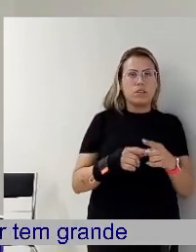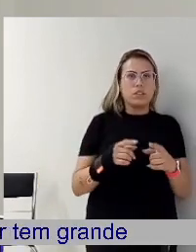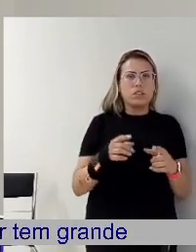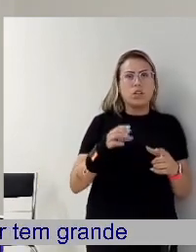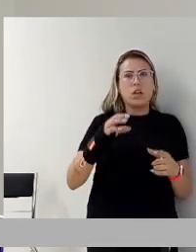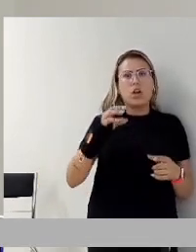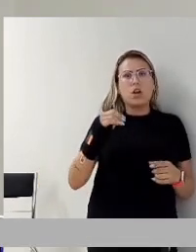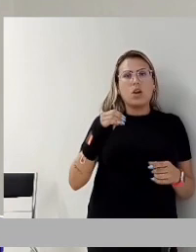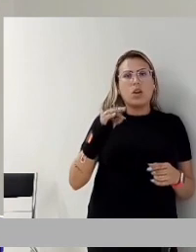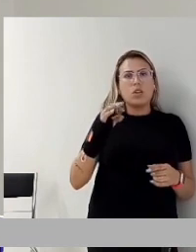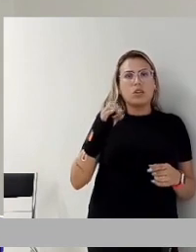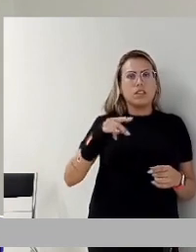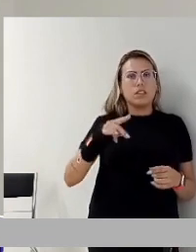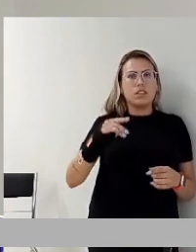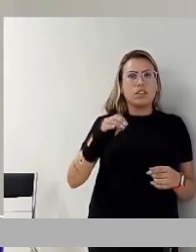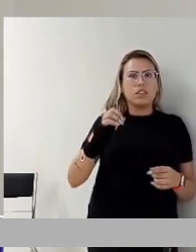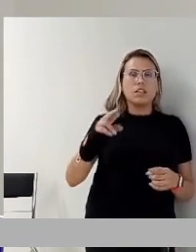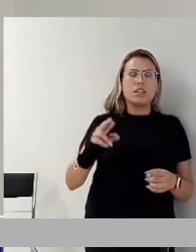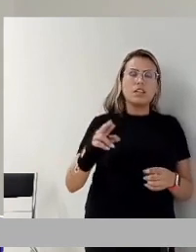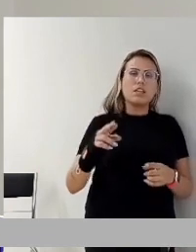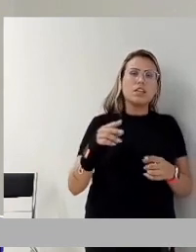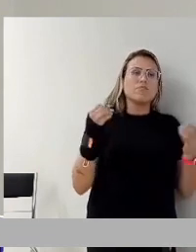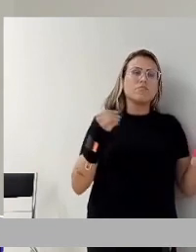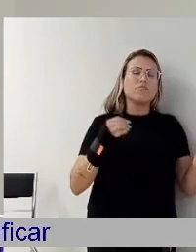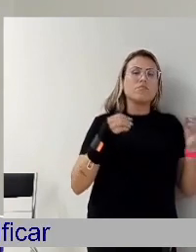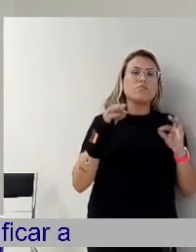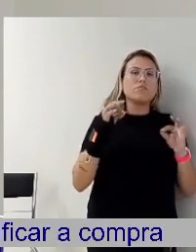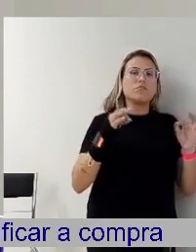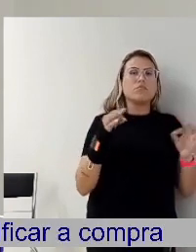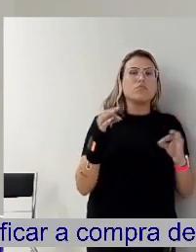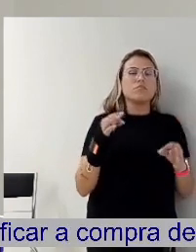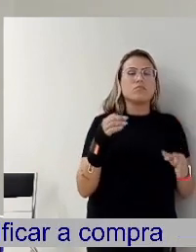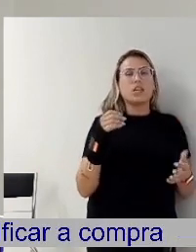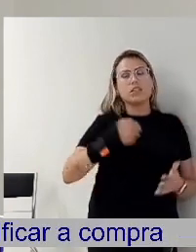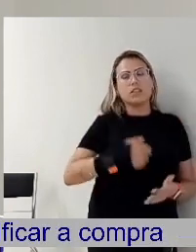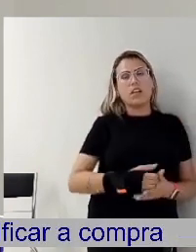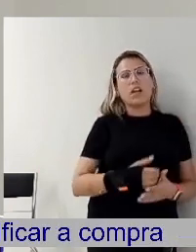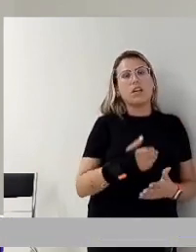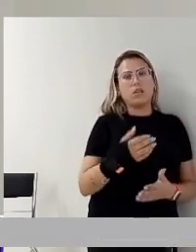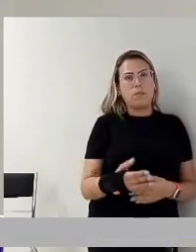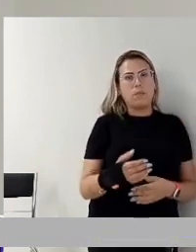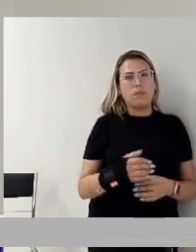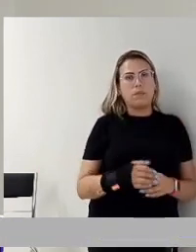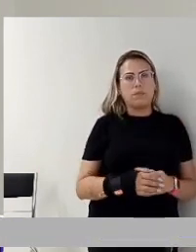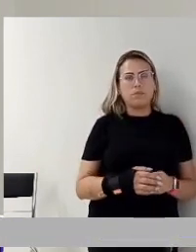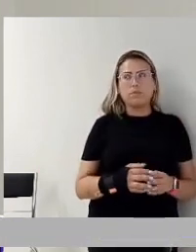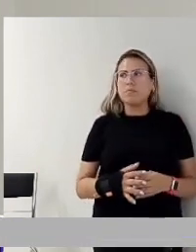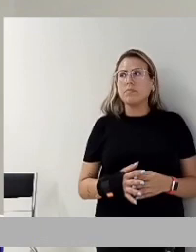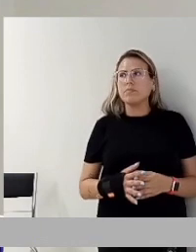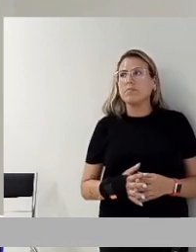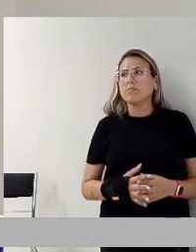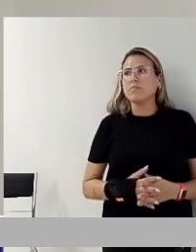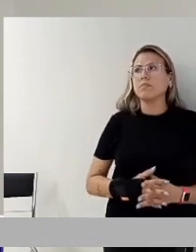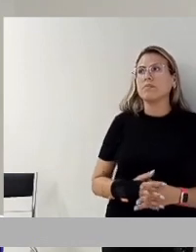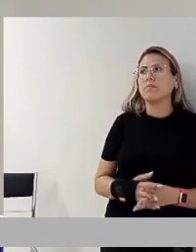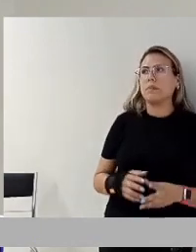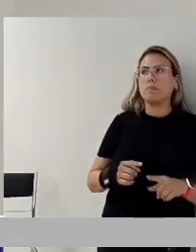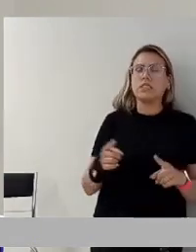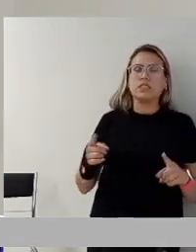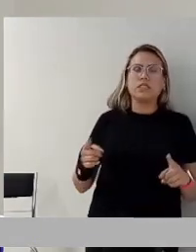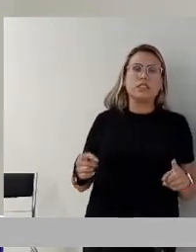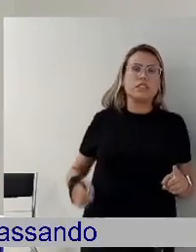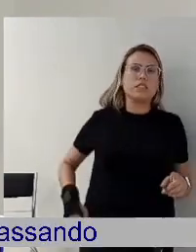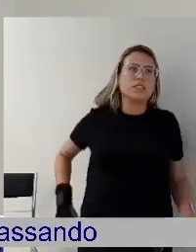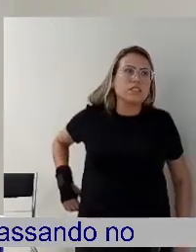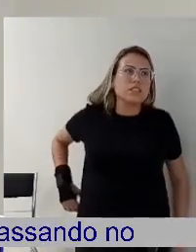dificuldade com a sema para tentar justificar a compra de desses contê né mas a gente vai passando